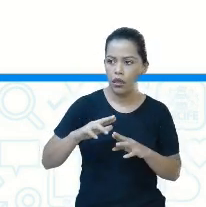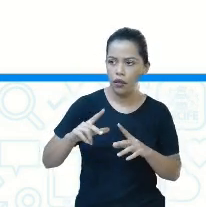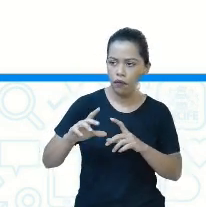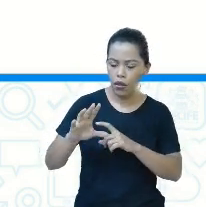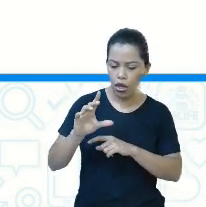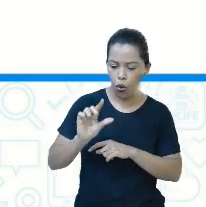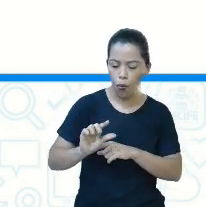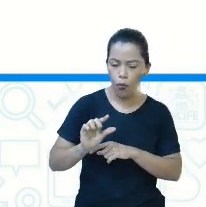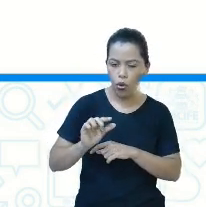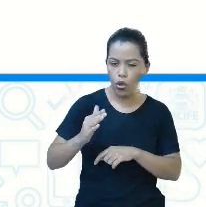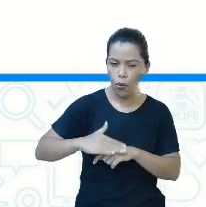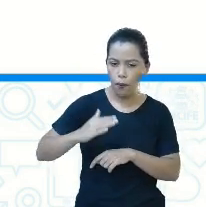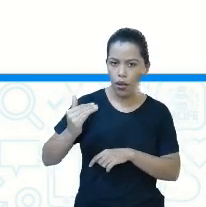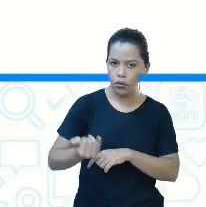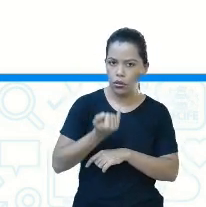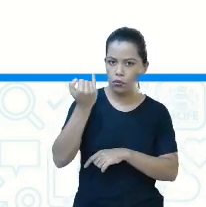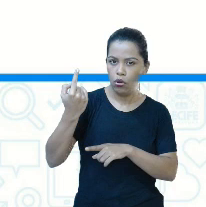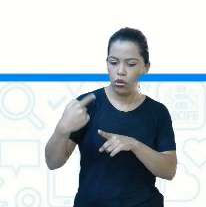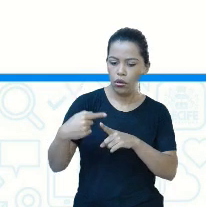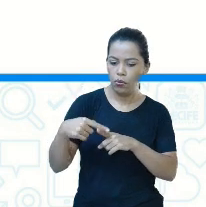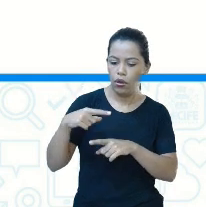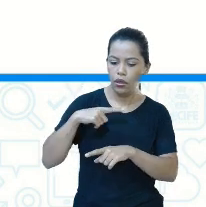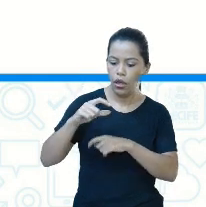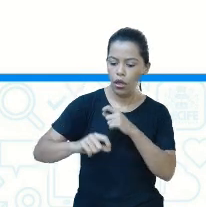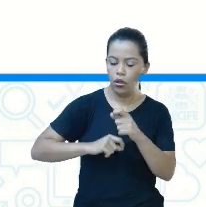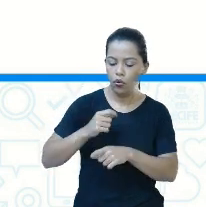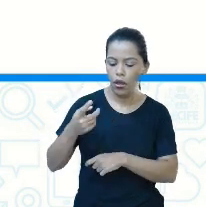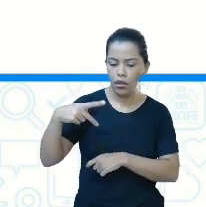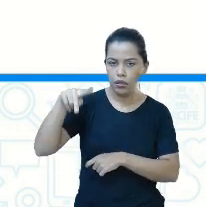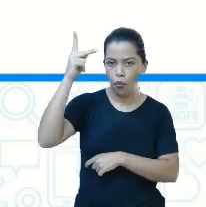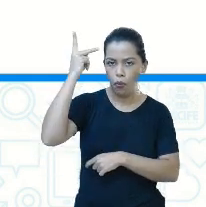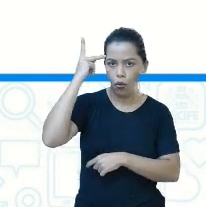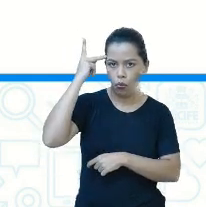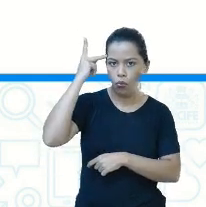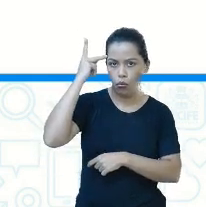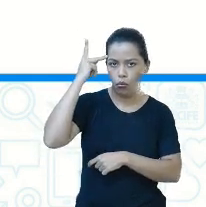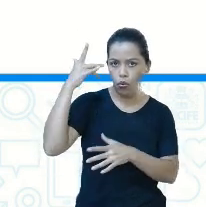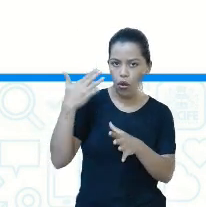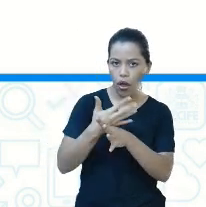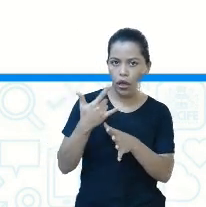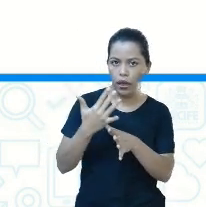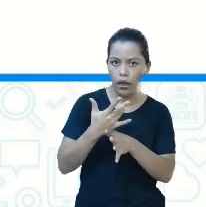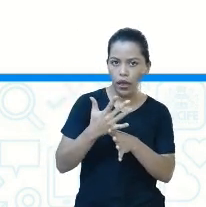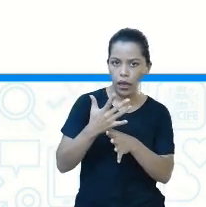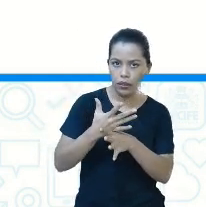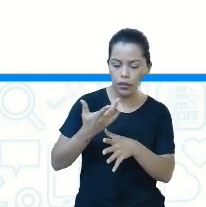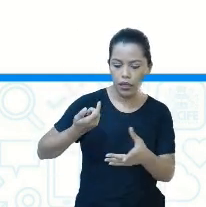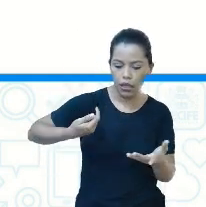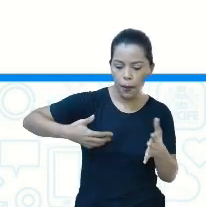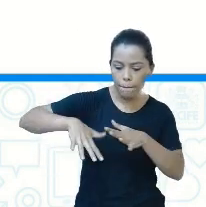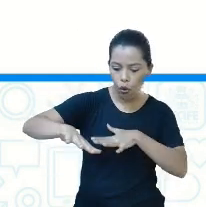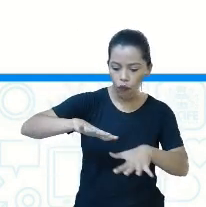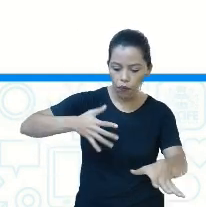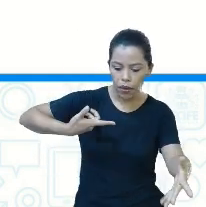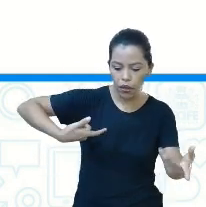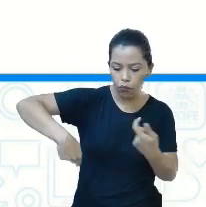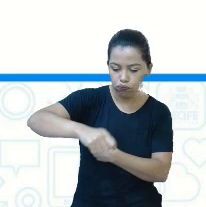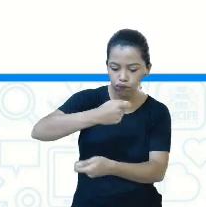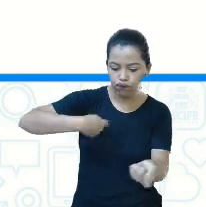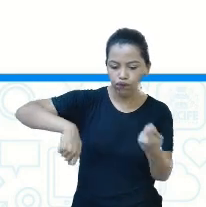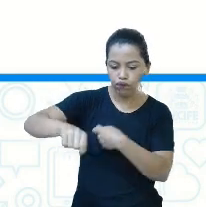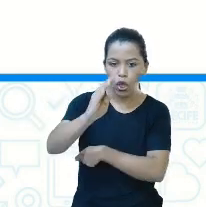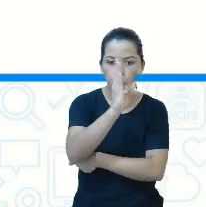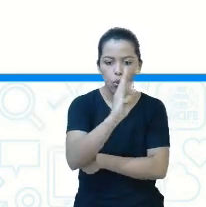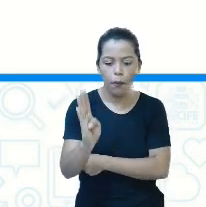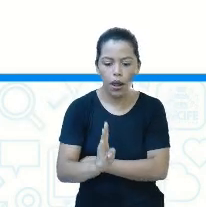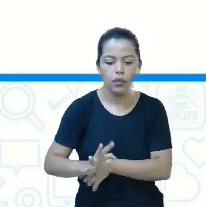região Sudeste, porque é onde está a cidade de São Paulo. É uma cidade que mexe com a economia de todo o